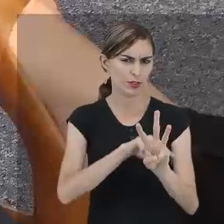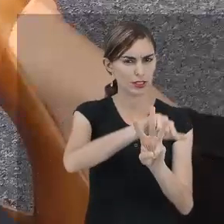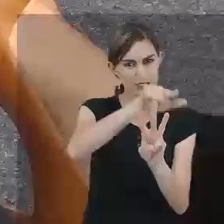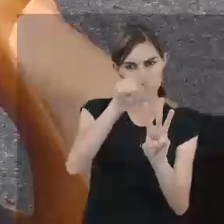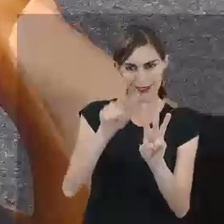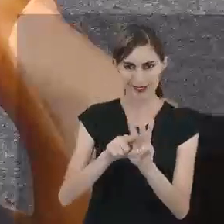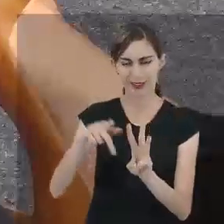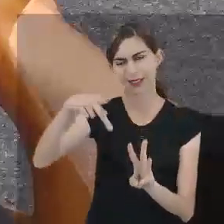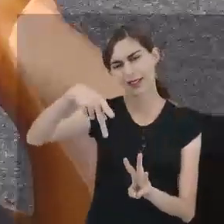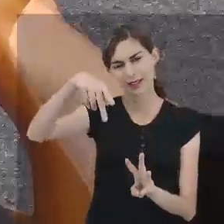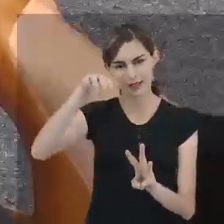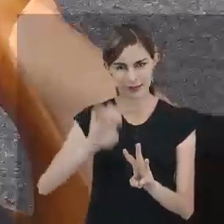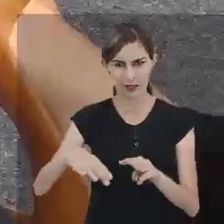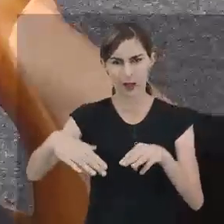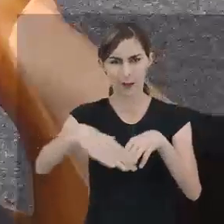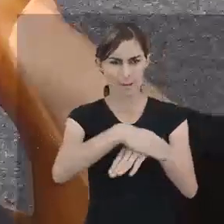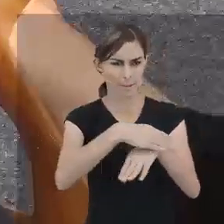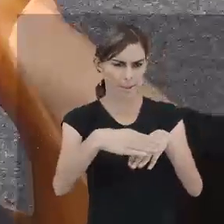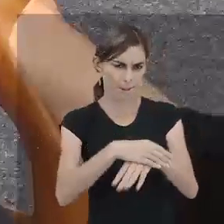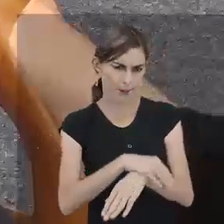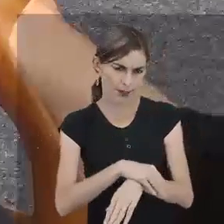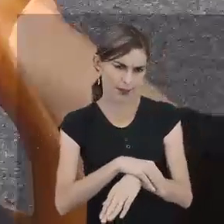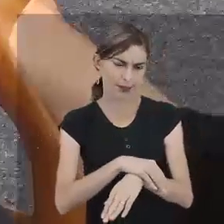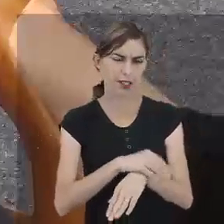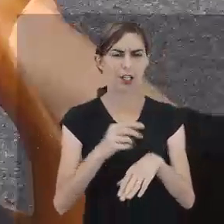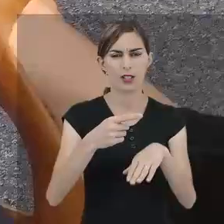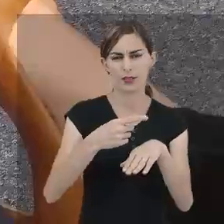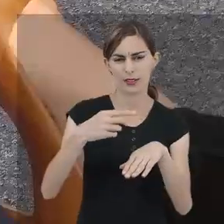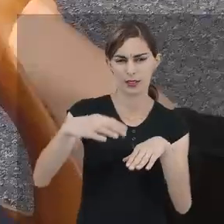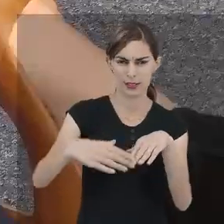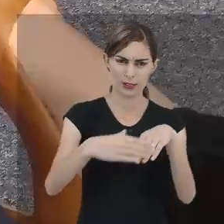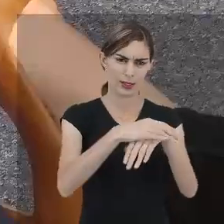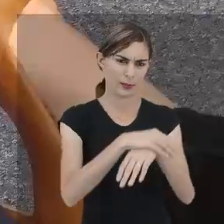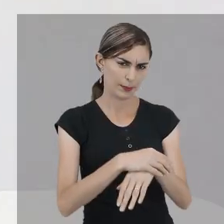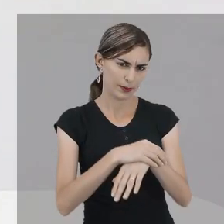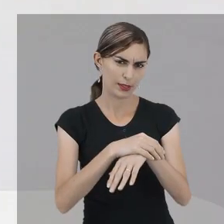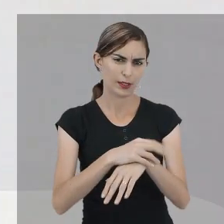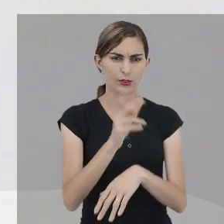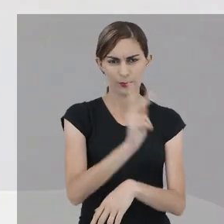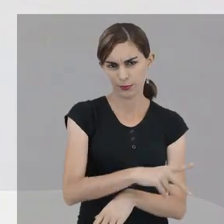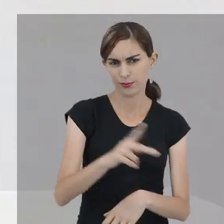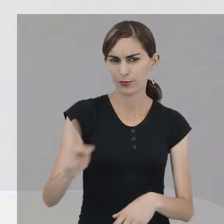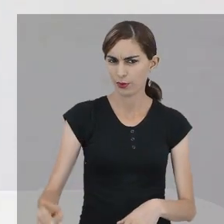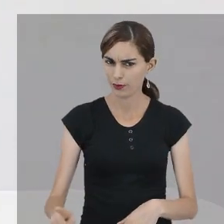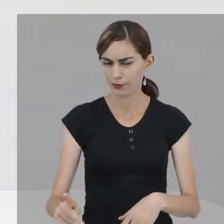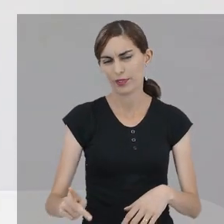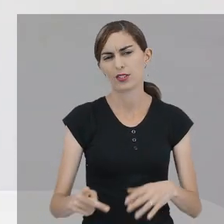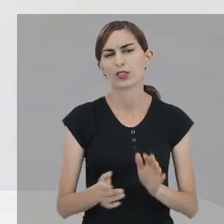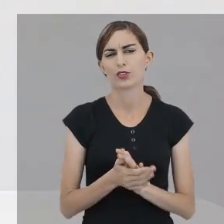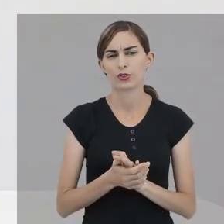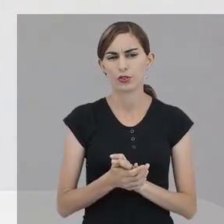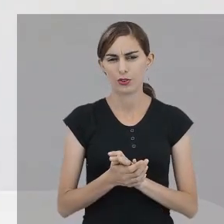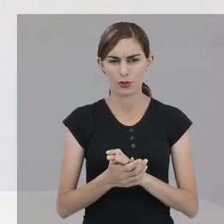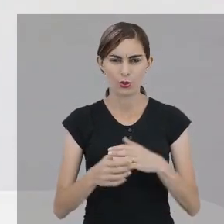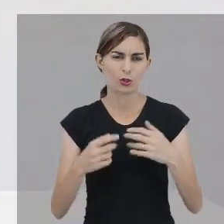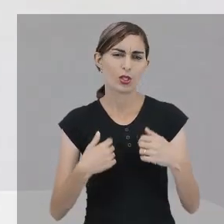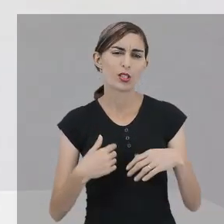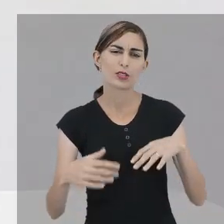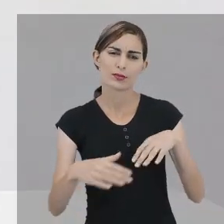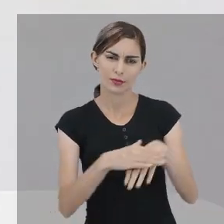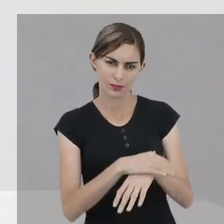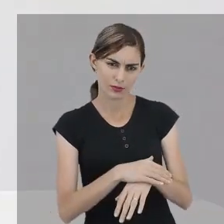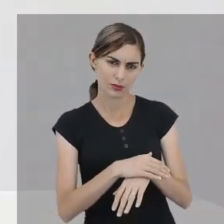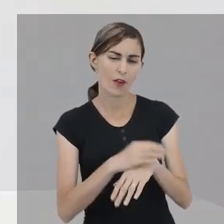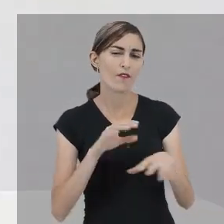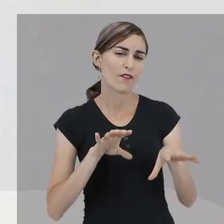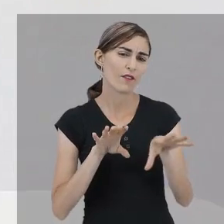vê 3 pés com sapatos na cor nude. São 3 pés de professoras, o do meio é o meu. Nós